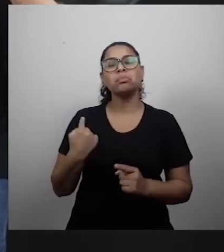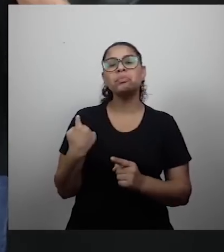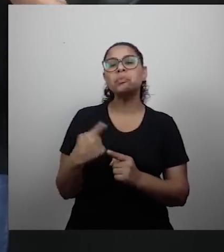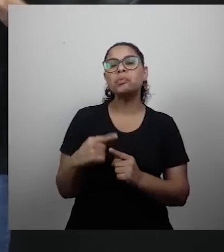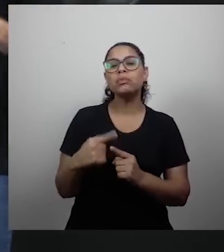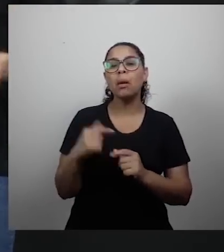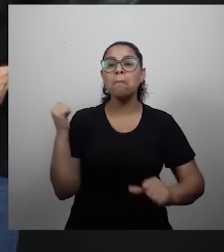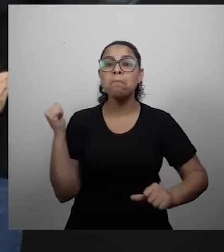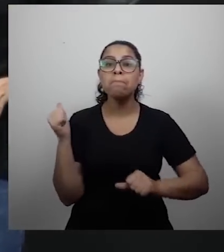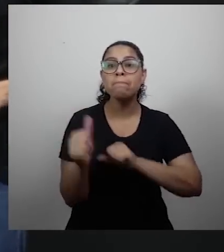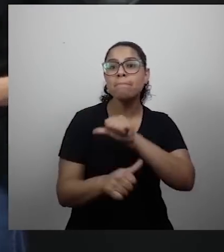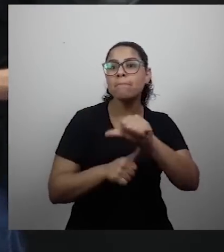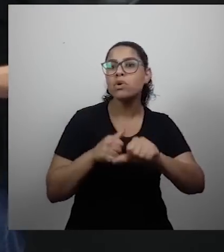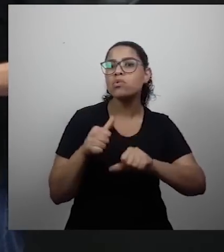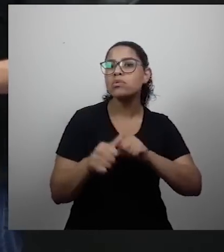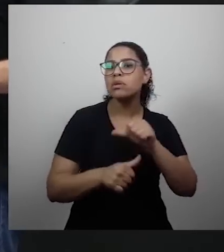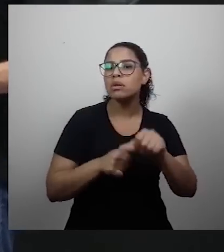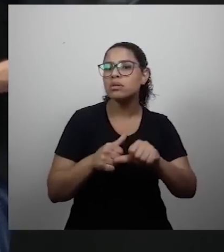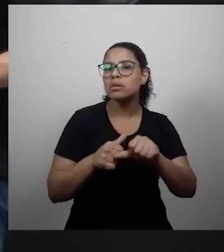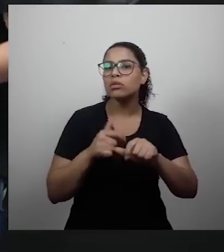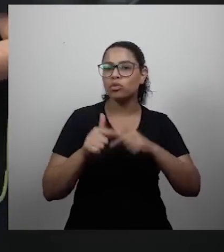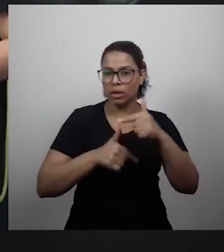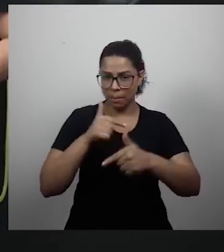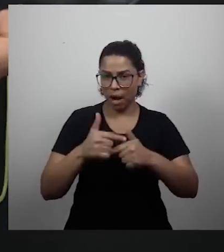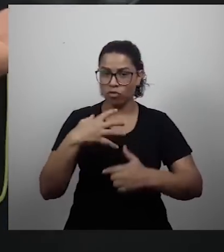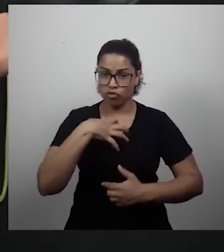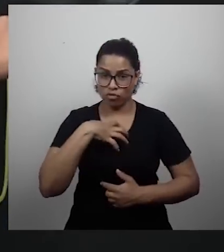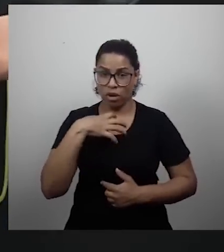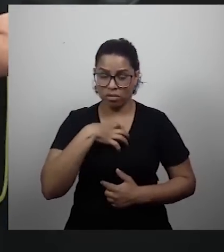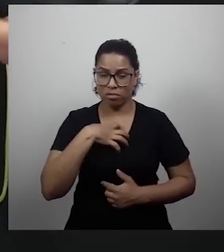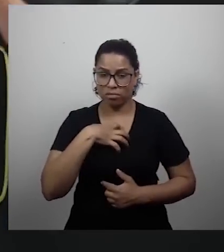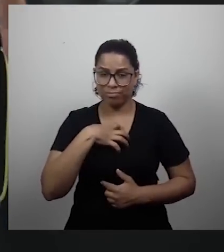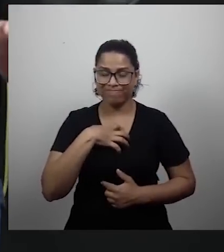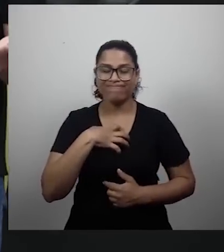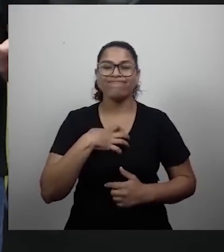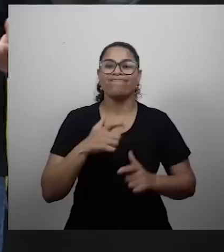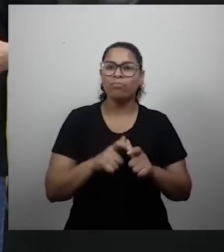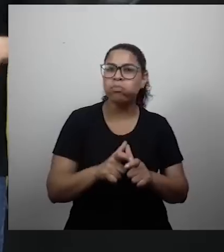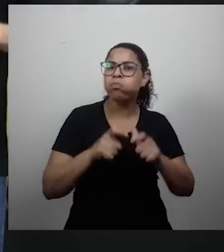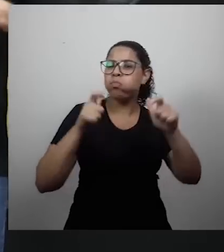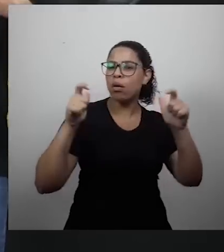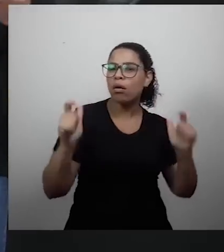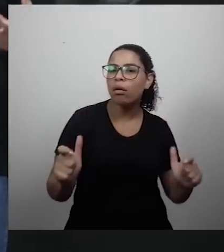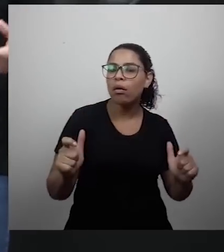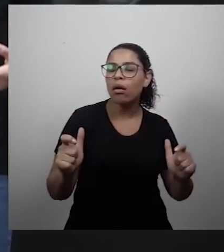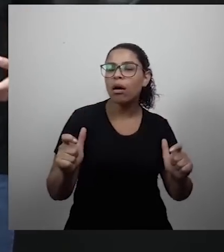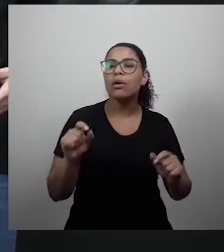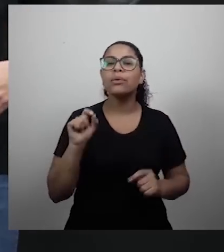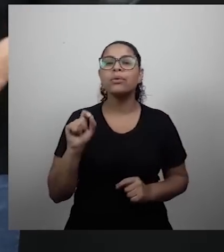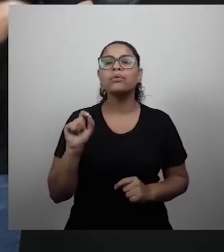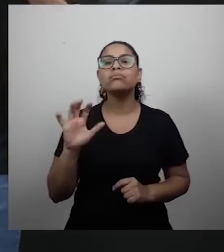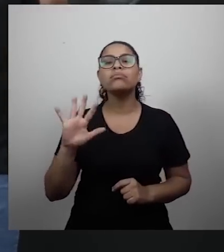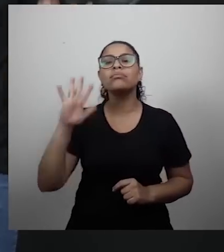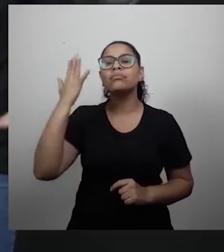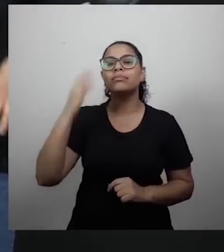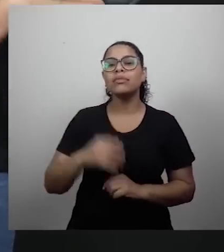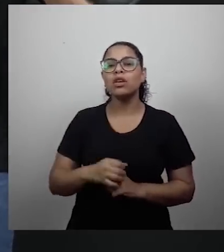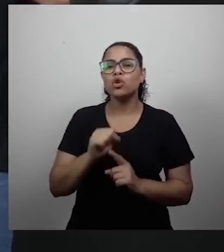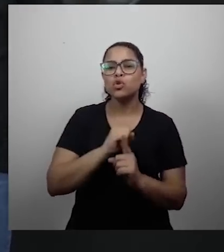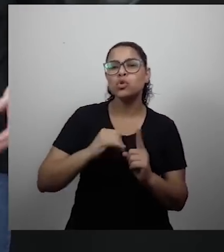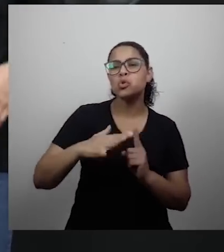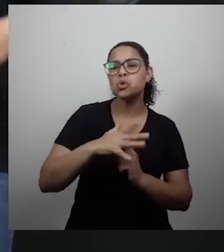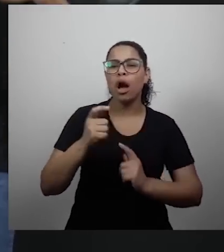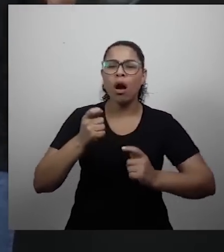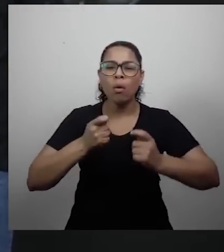porque a transformação desse modelo de trabalho e produção de mercadorias foi tão grande que teve desdobramentos